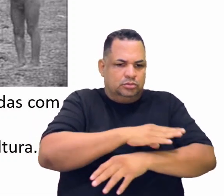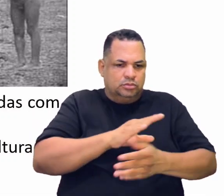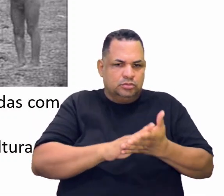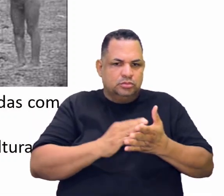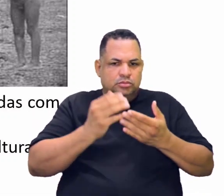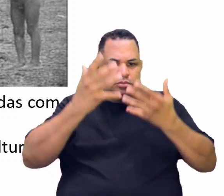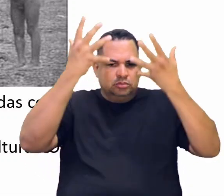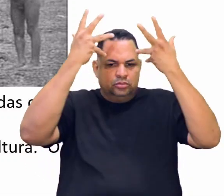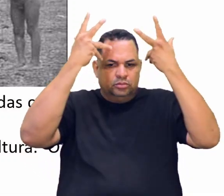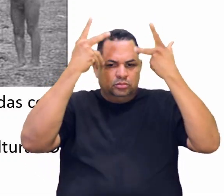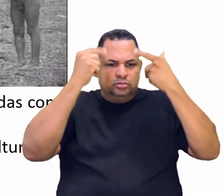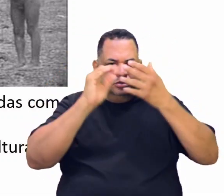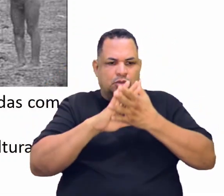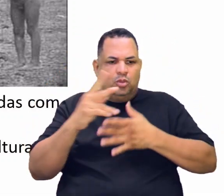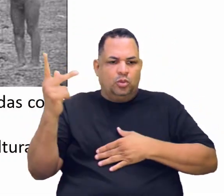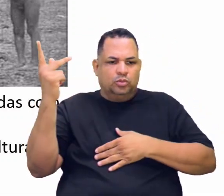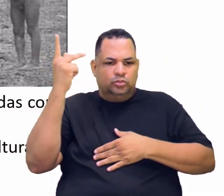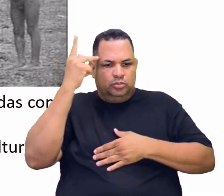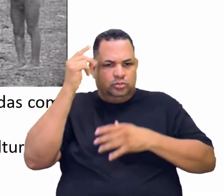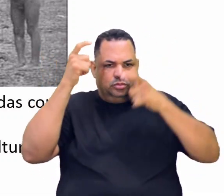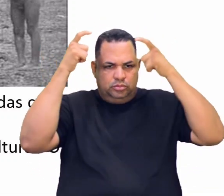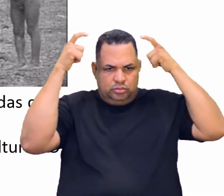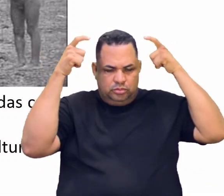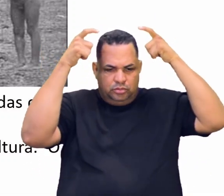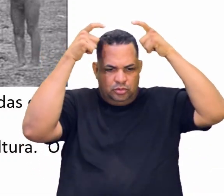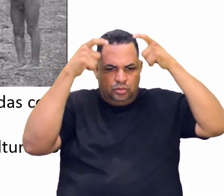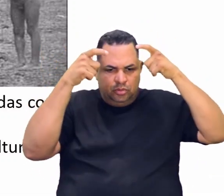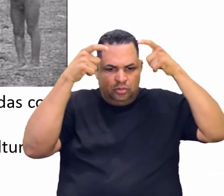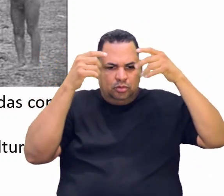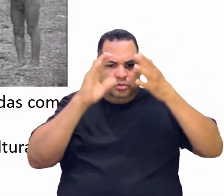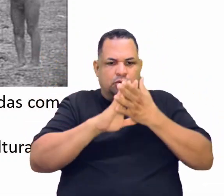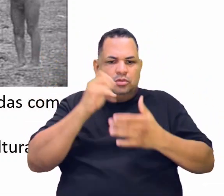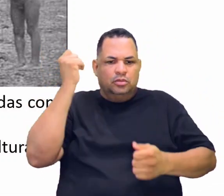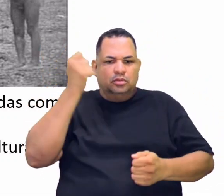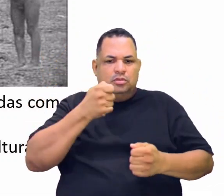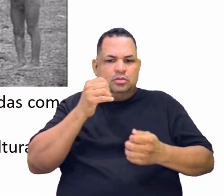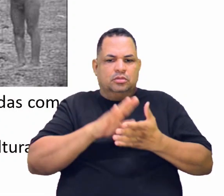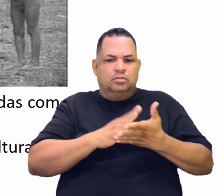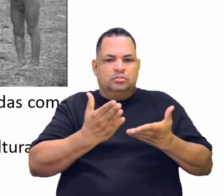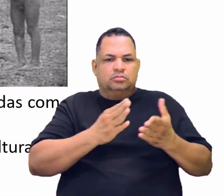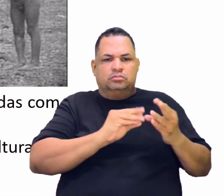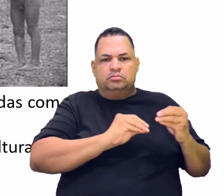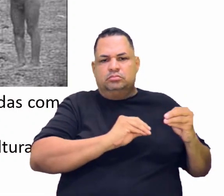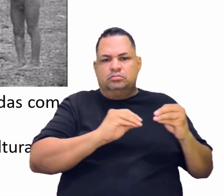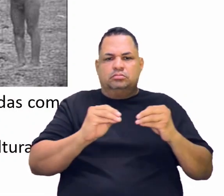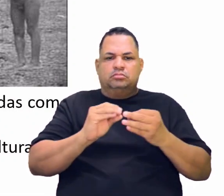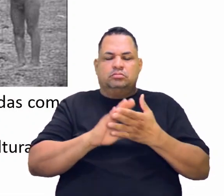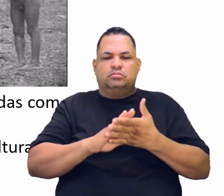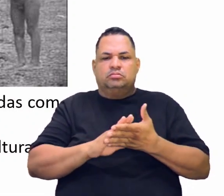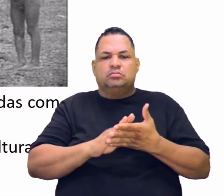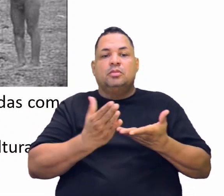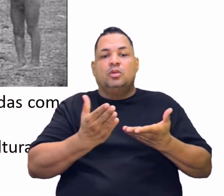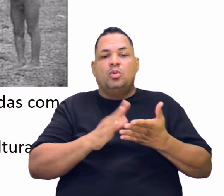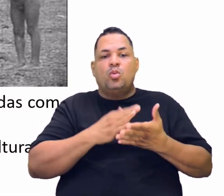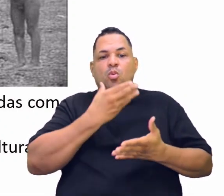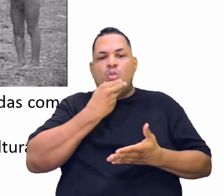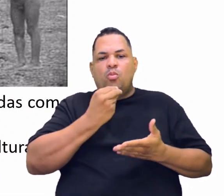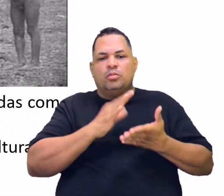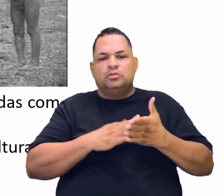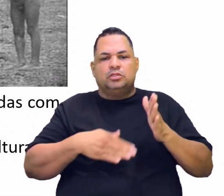são de sua cultura. O chapéu de palha e o facão foram levados pelos missionários.